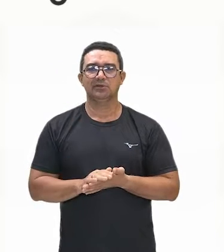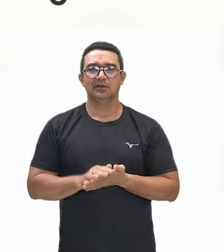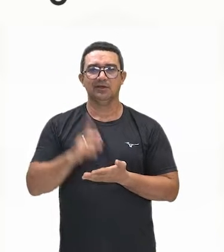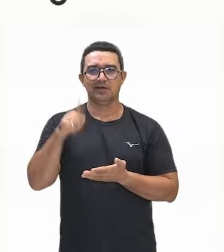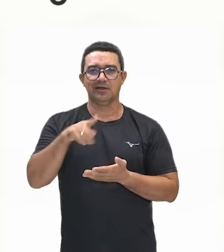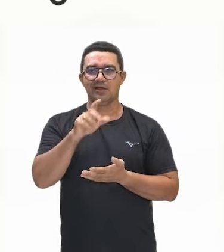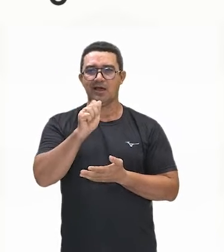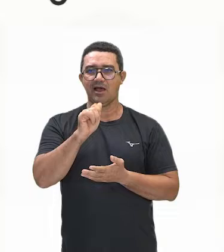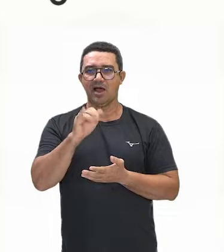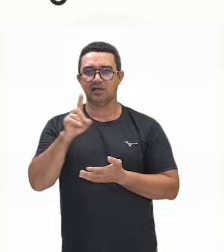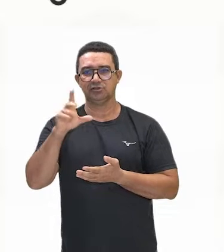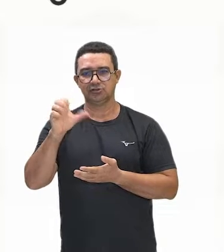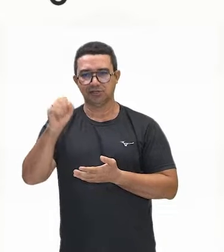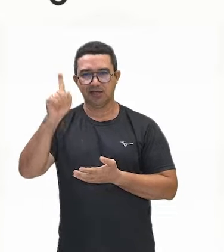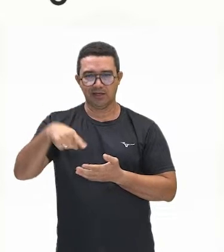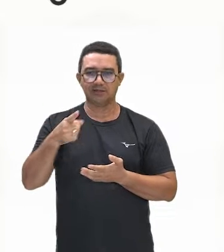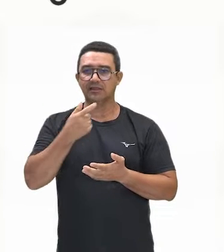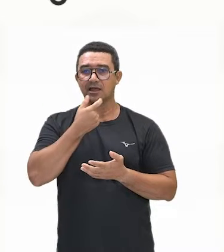que significa Acquired